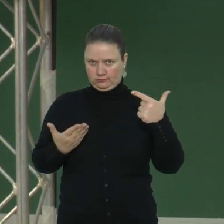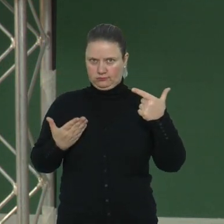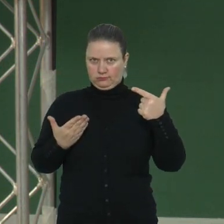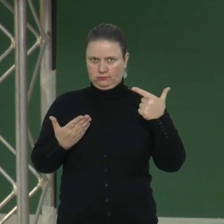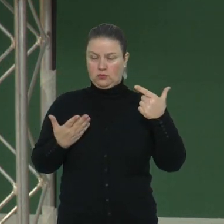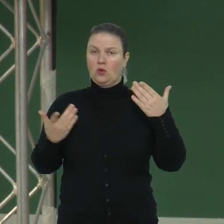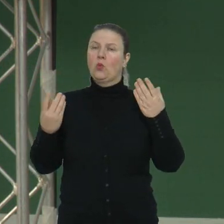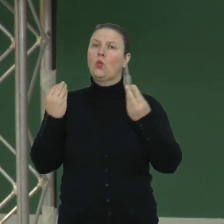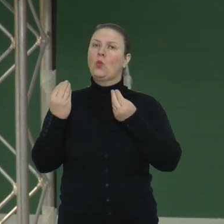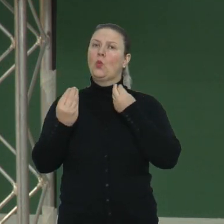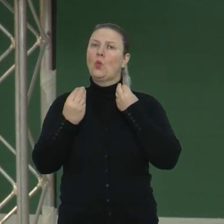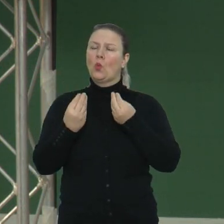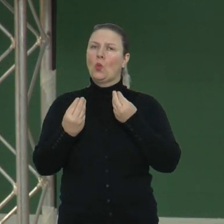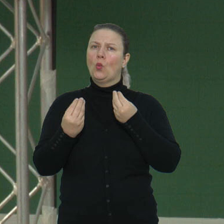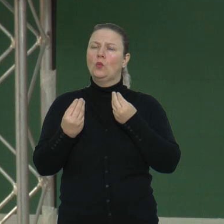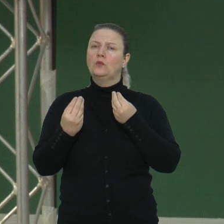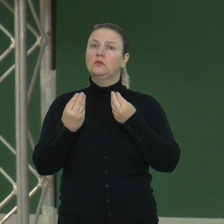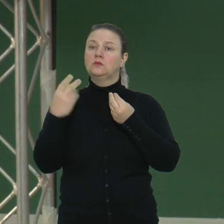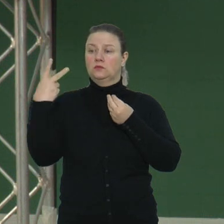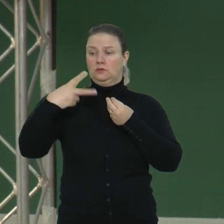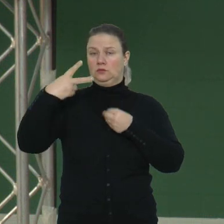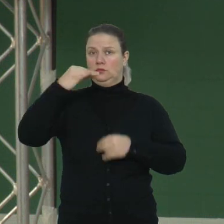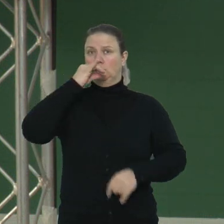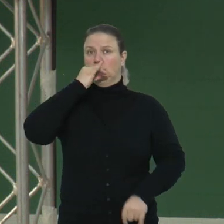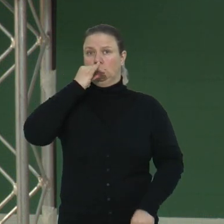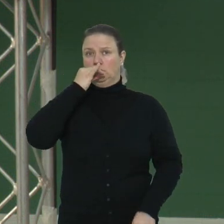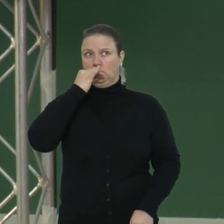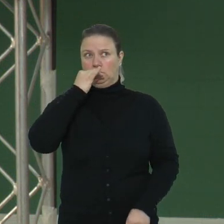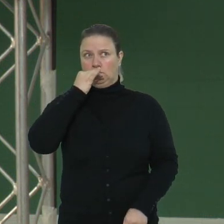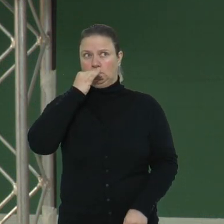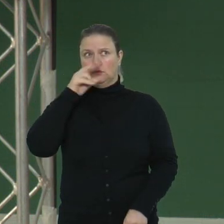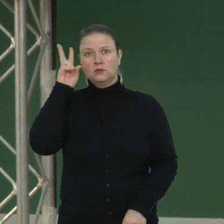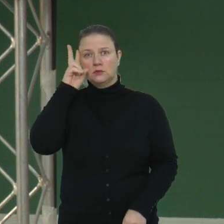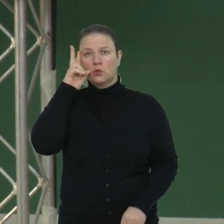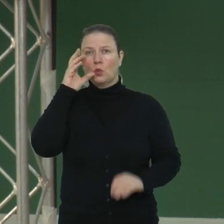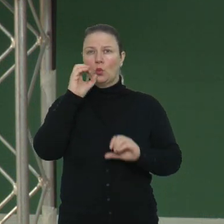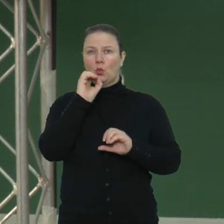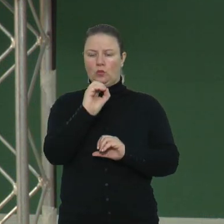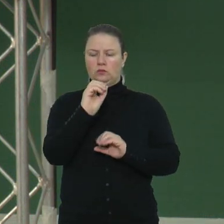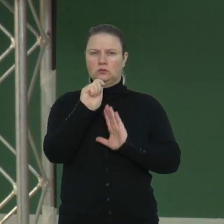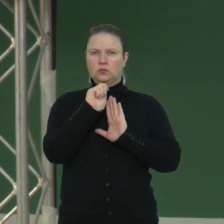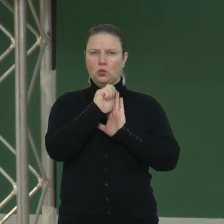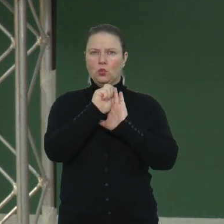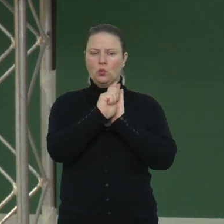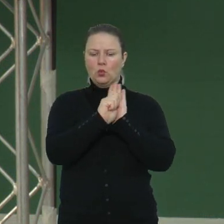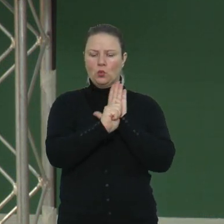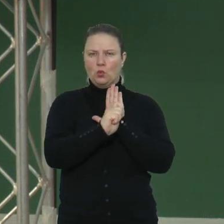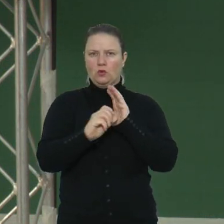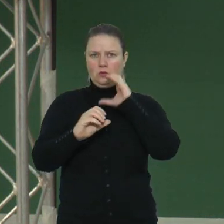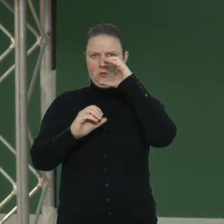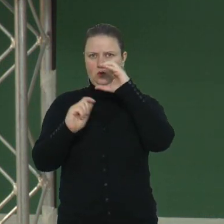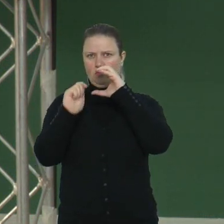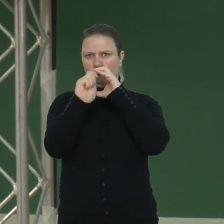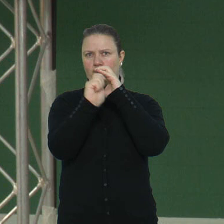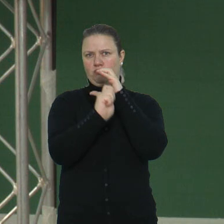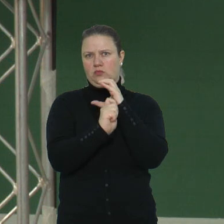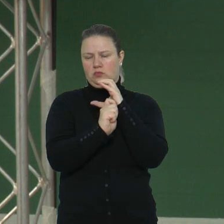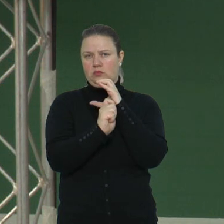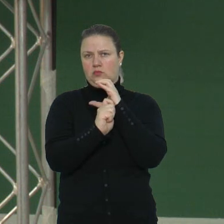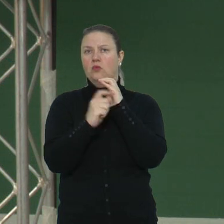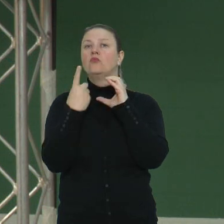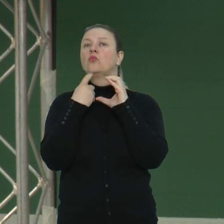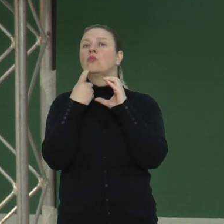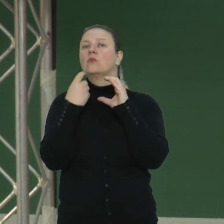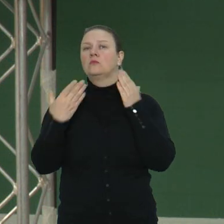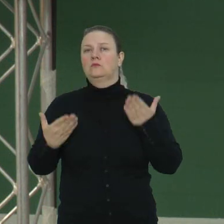entrasse, estaria como? Igual ao segundo exemplo aqui. Olha a bolinha toda pintada na reta, certo? Então, esse conjunto de solução, eu posso